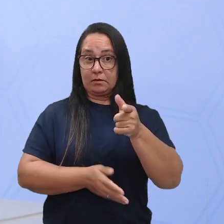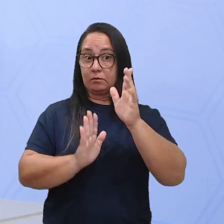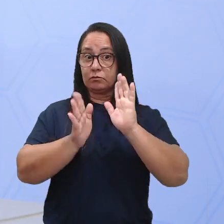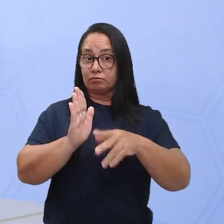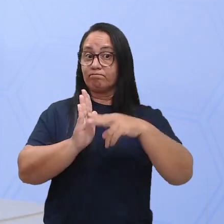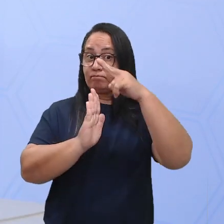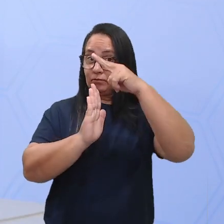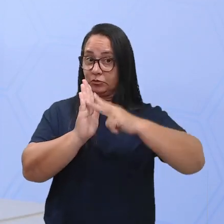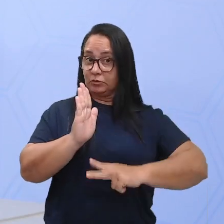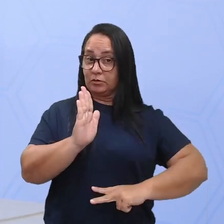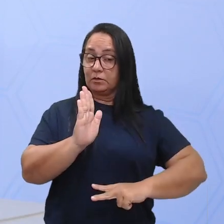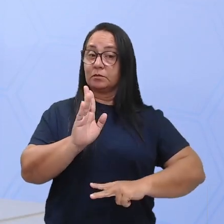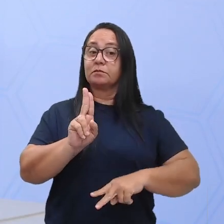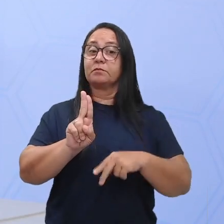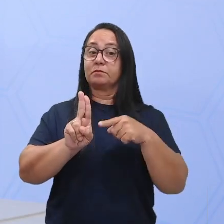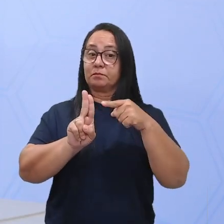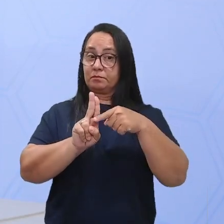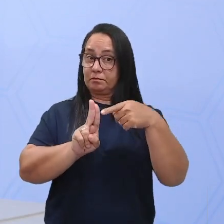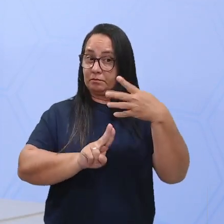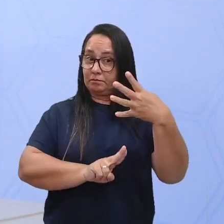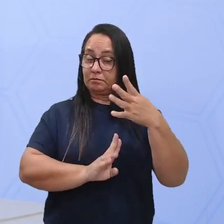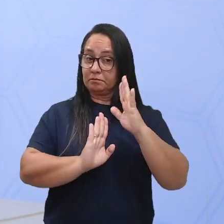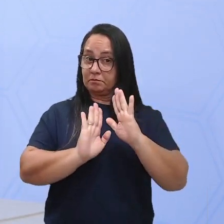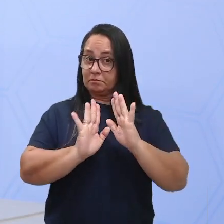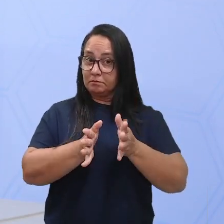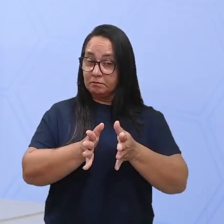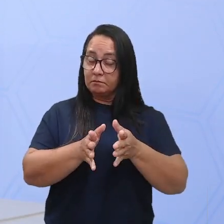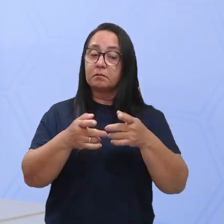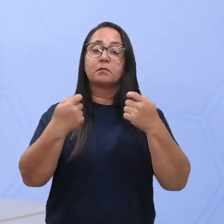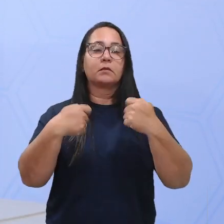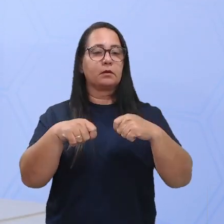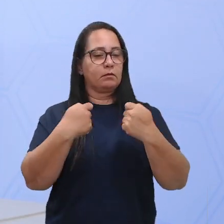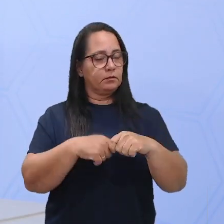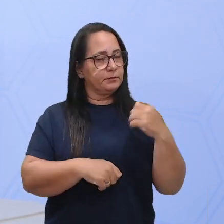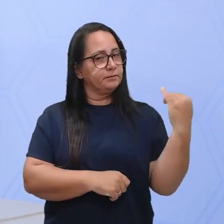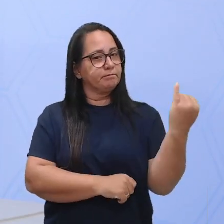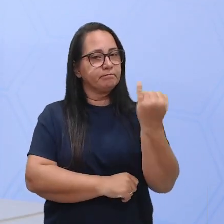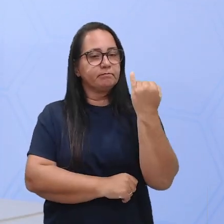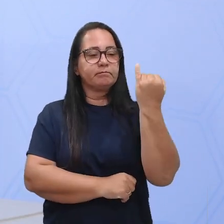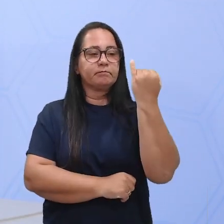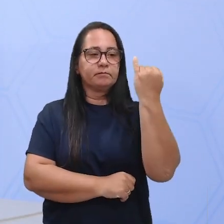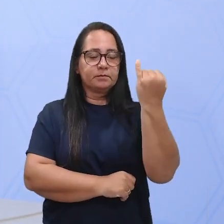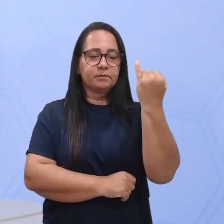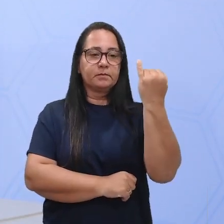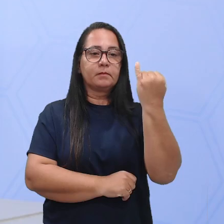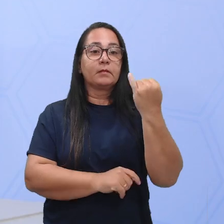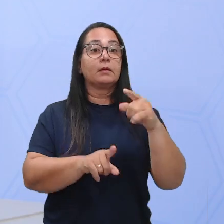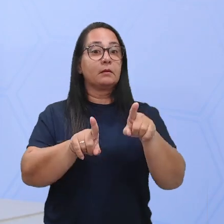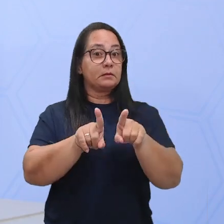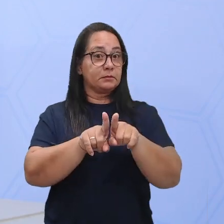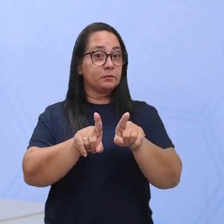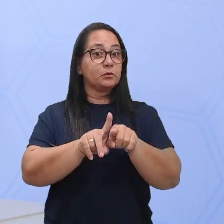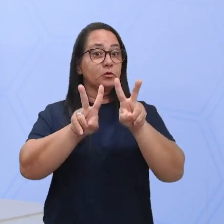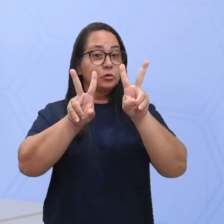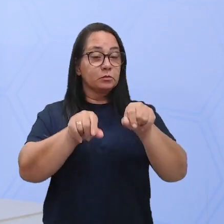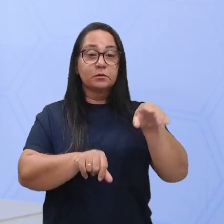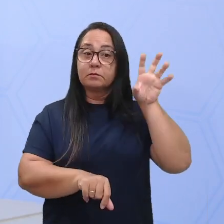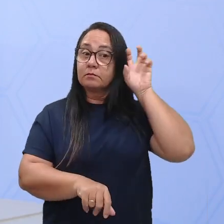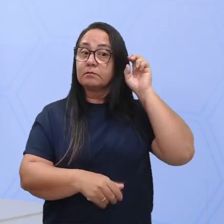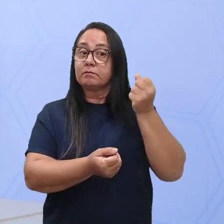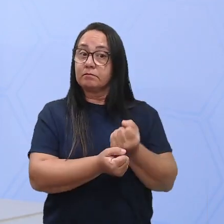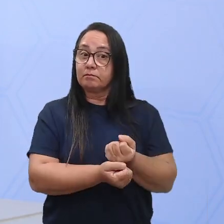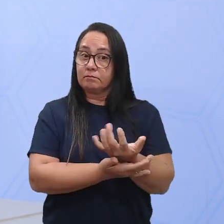da unidade 4 do seu e-book? Saiba que é muito importante. E o podcast, você já